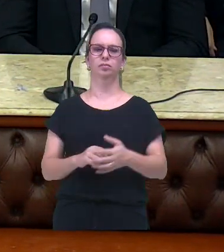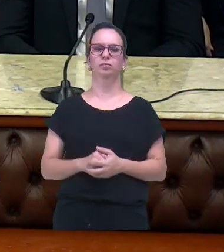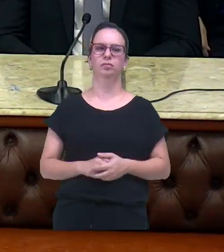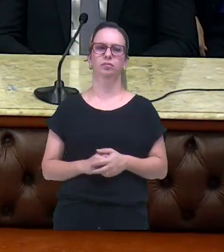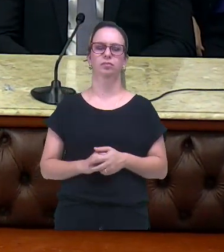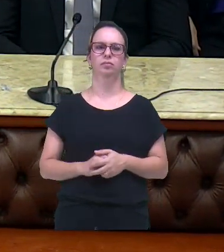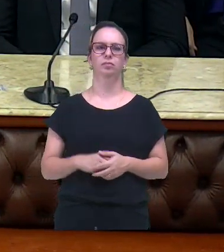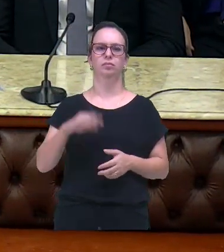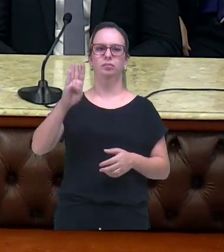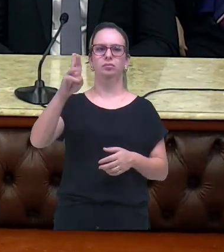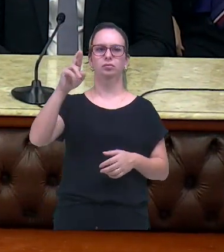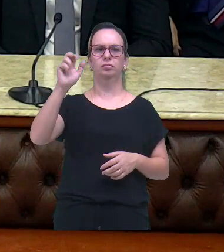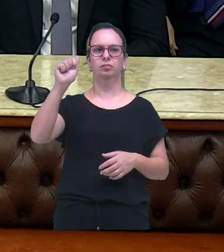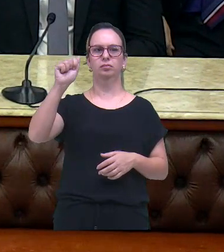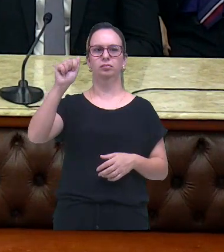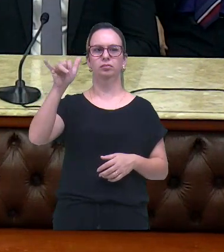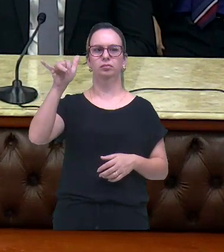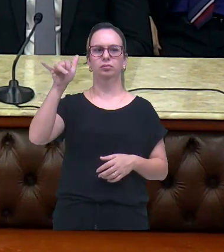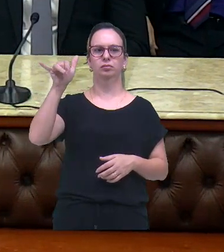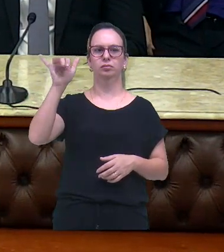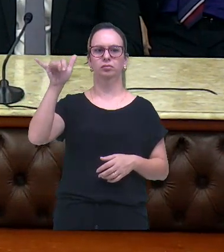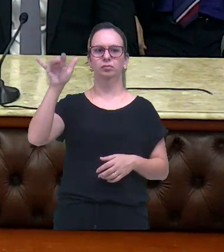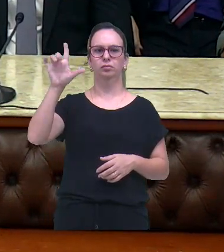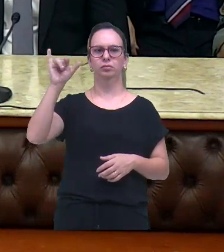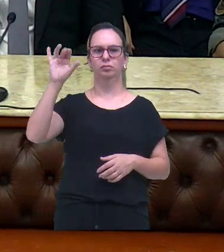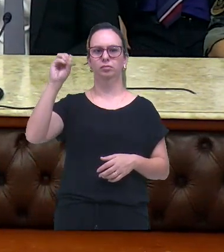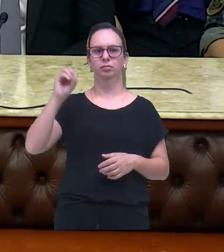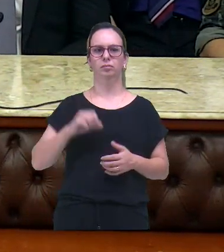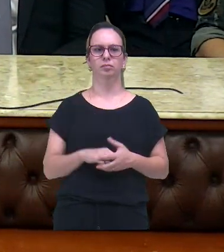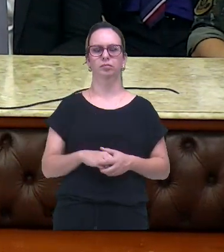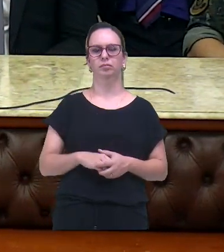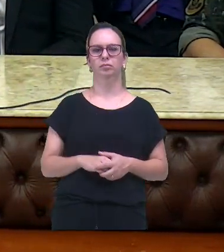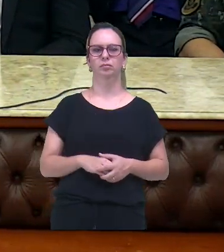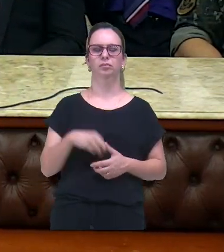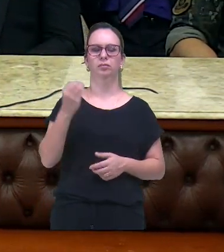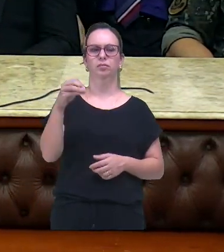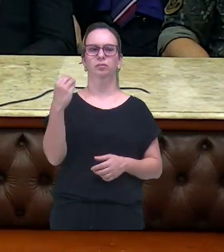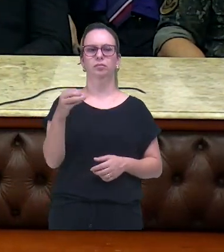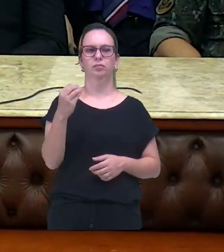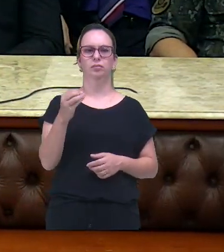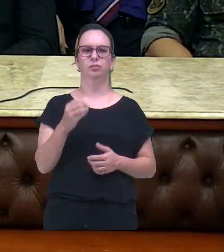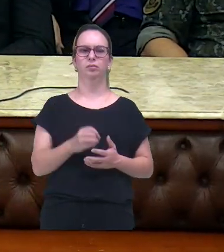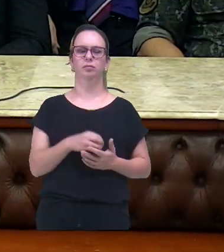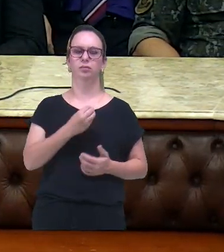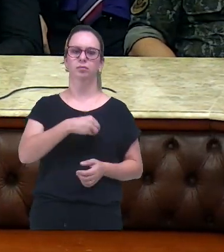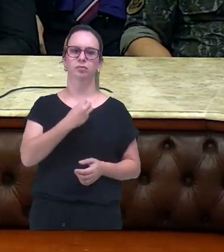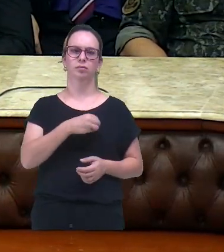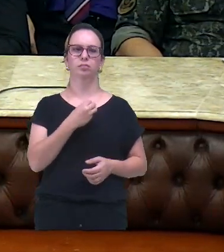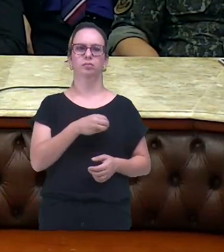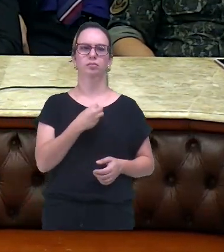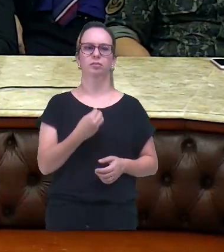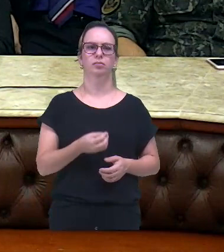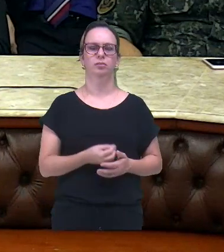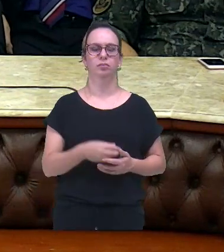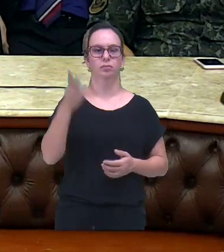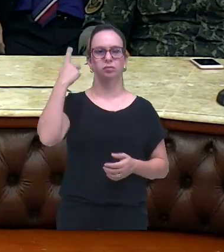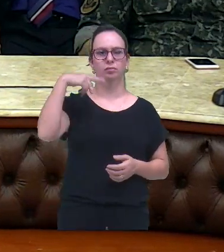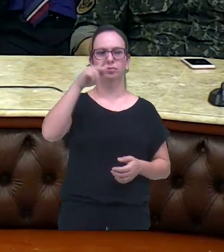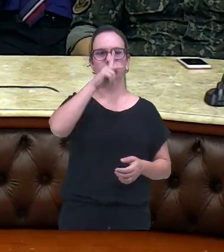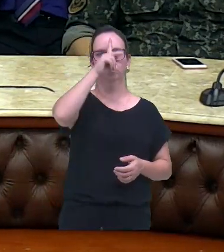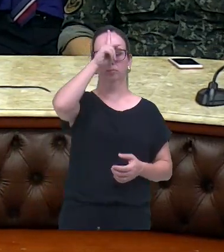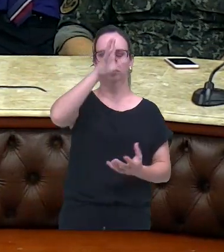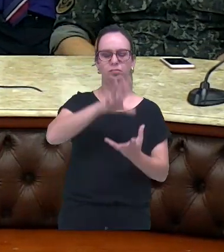Bessa, que é mais ou menos assim. Quando a vida bater forte e sua alma